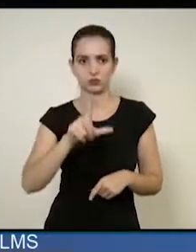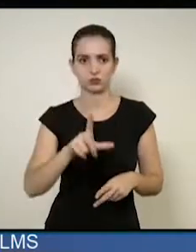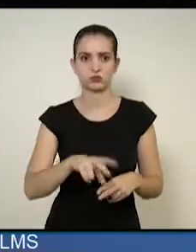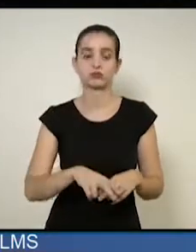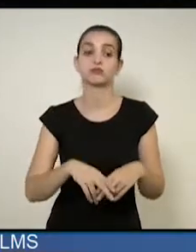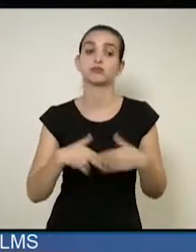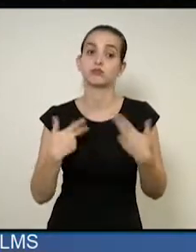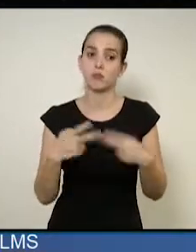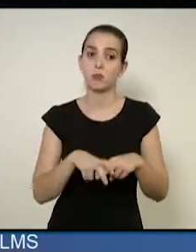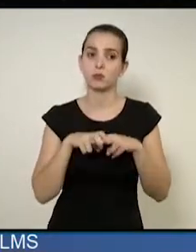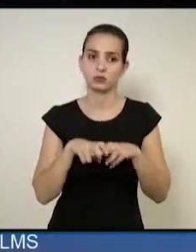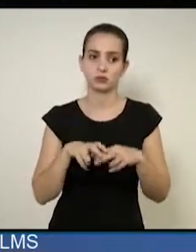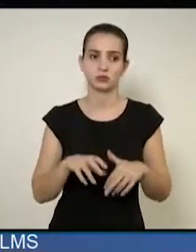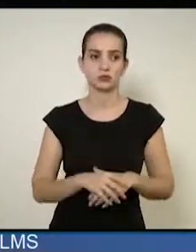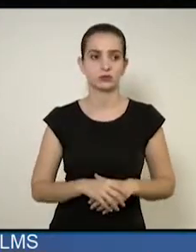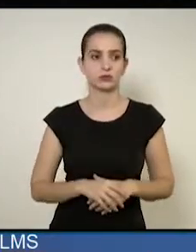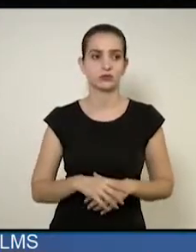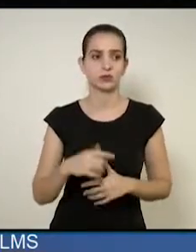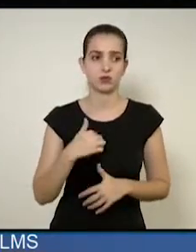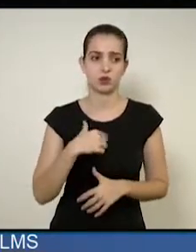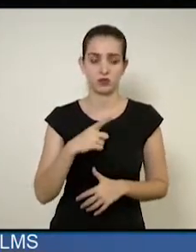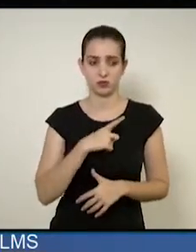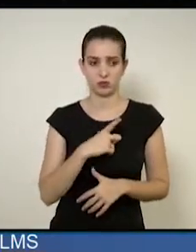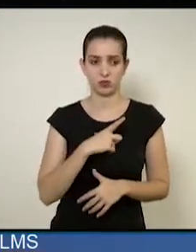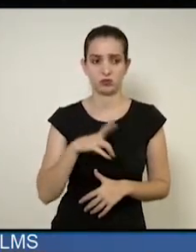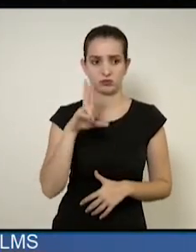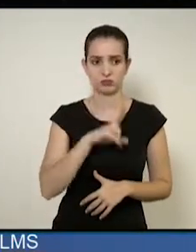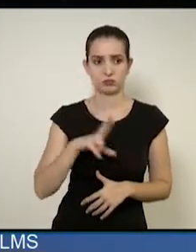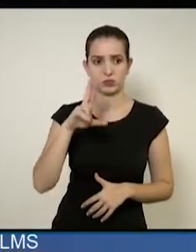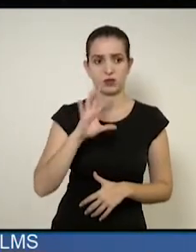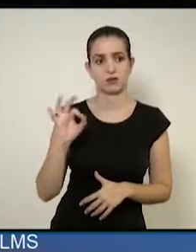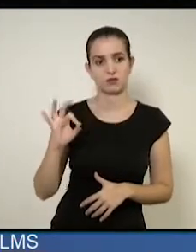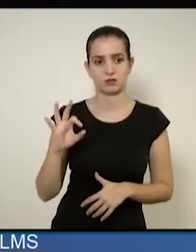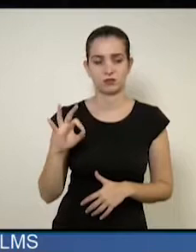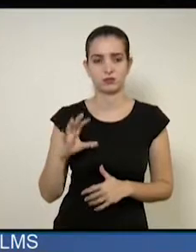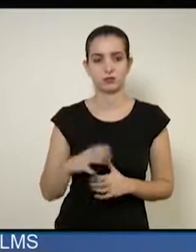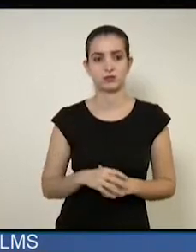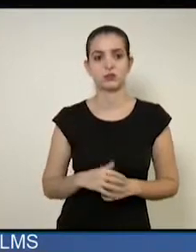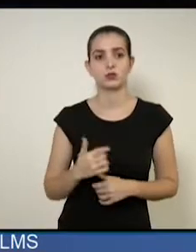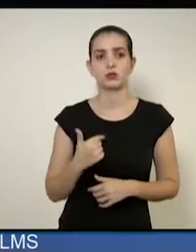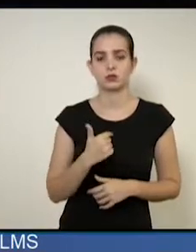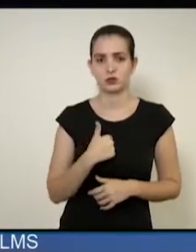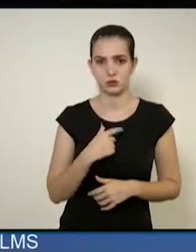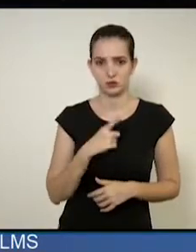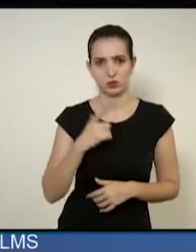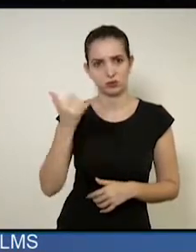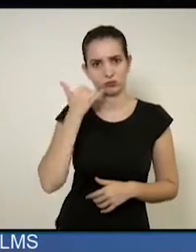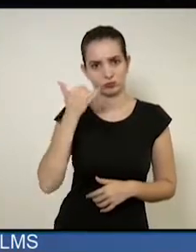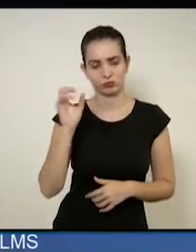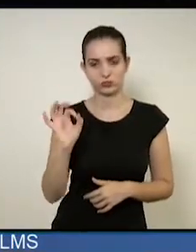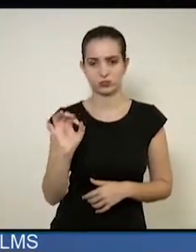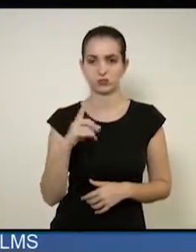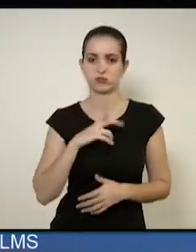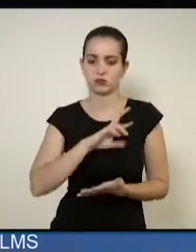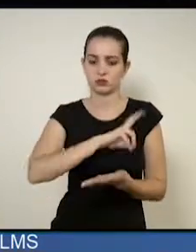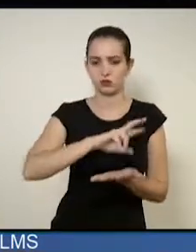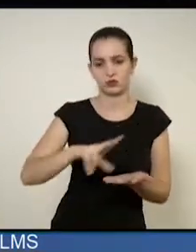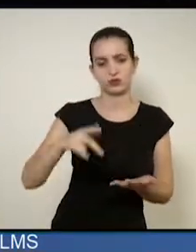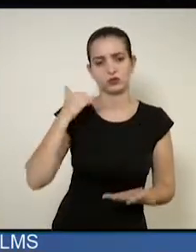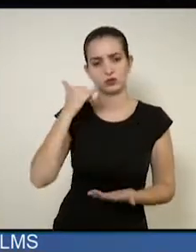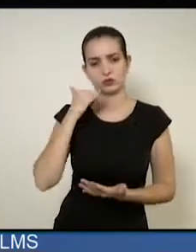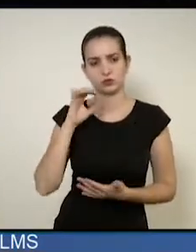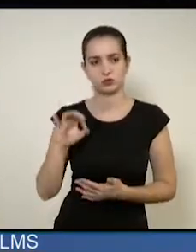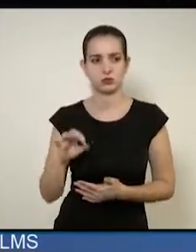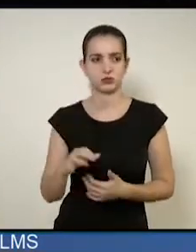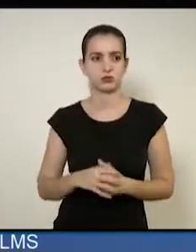seja, eu tenho aparelho aqui da Claro, tem uma série de aparelhos da Claro, inclusive aqui no